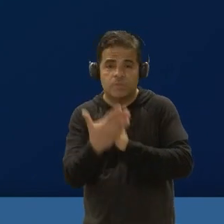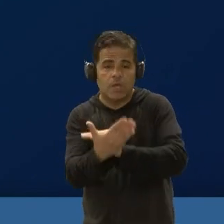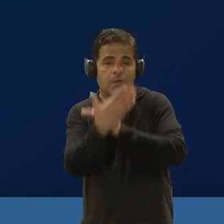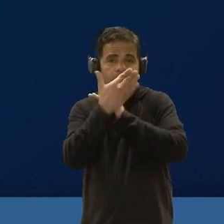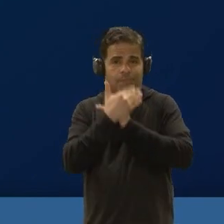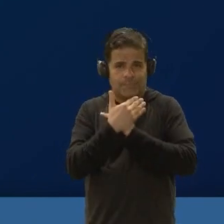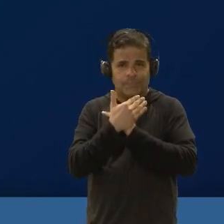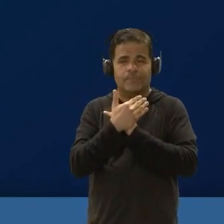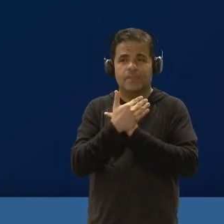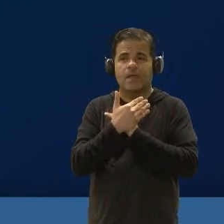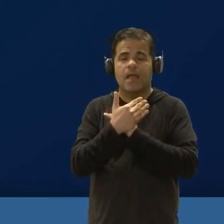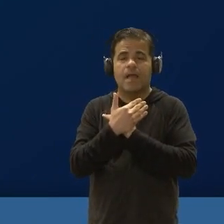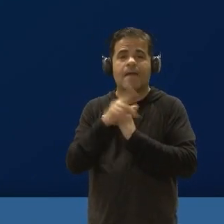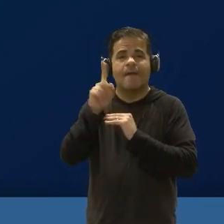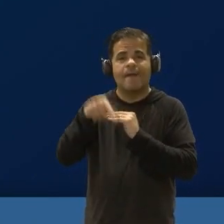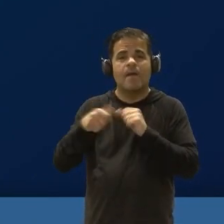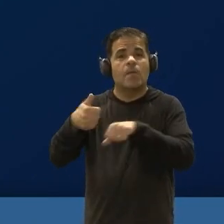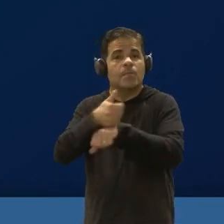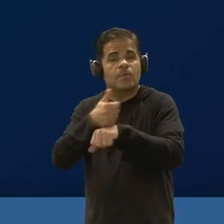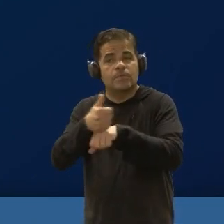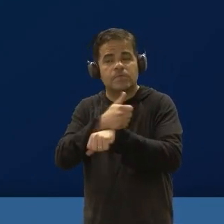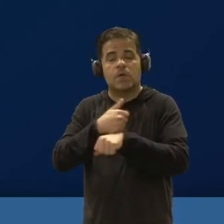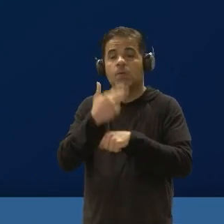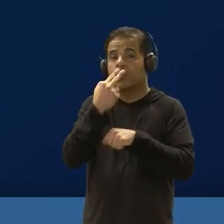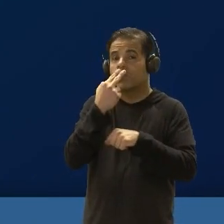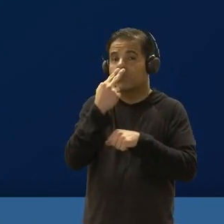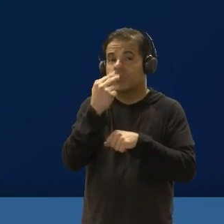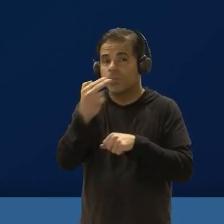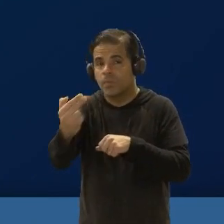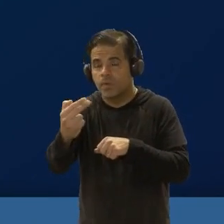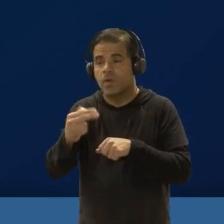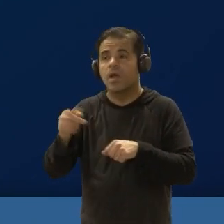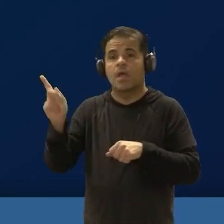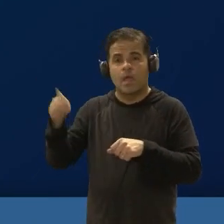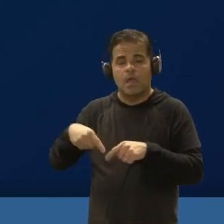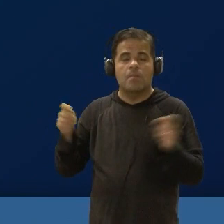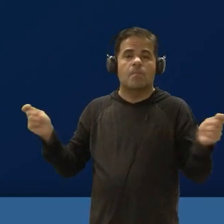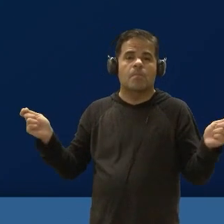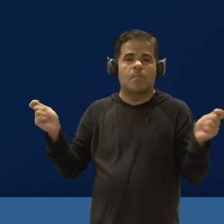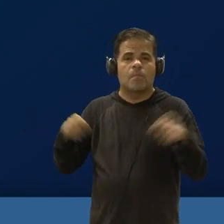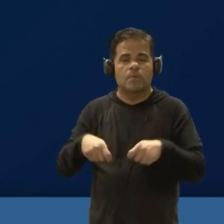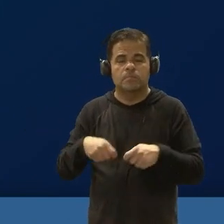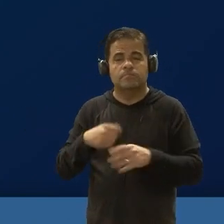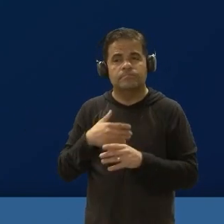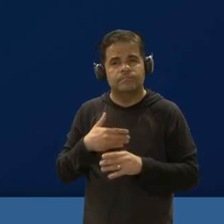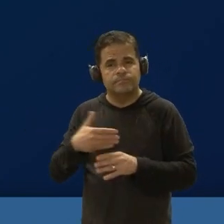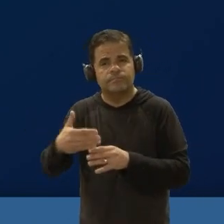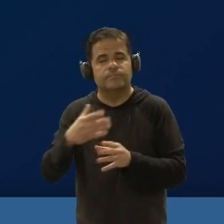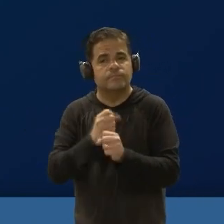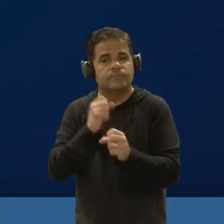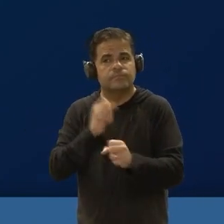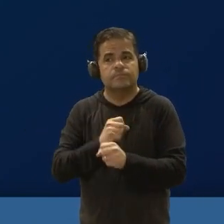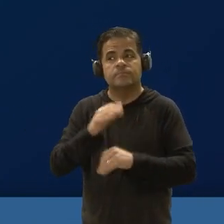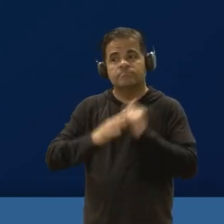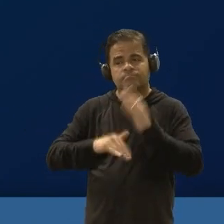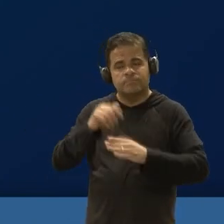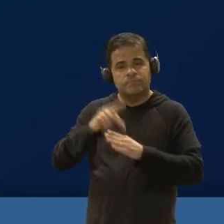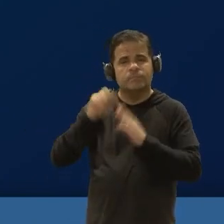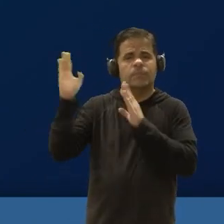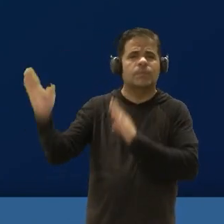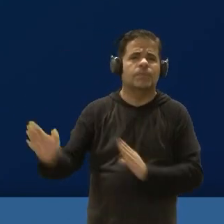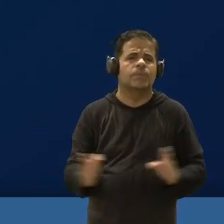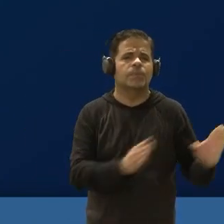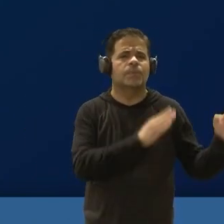do profissional de nutrição, é que a gente faça a contabilidade proteica desse paciente ao longo do